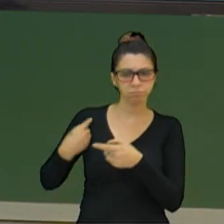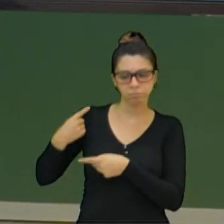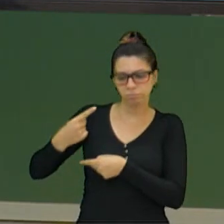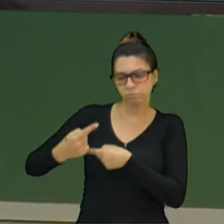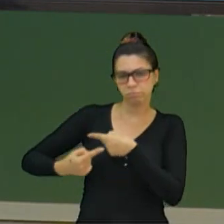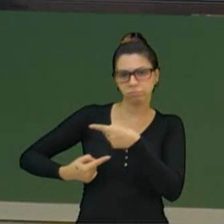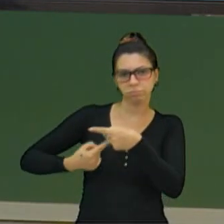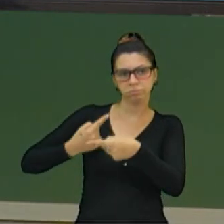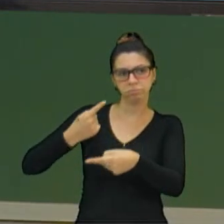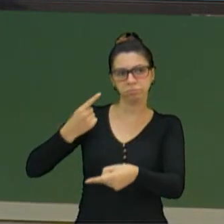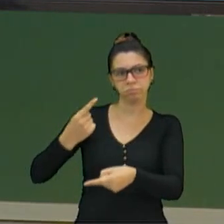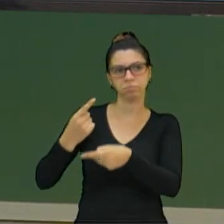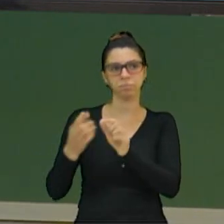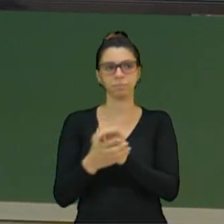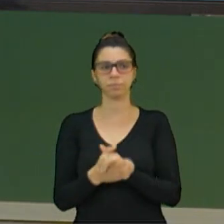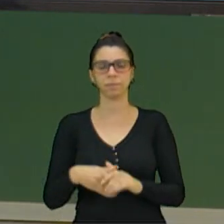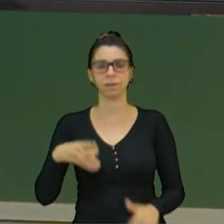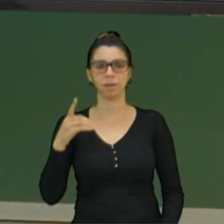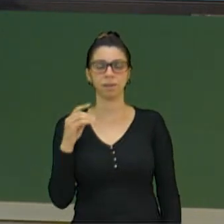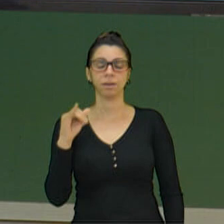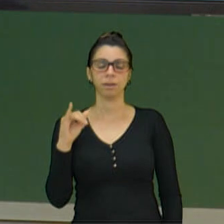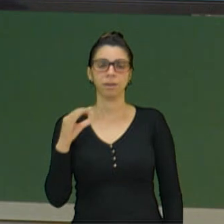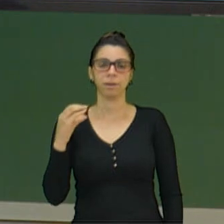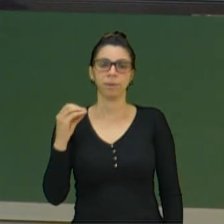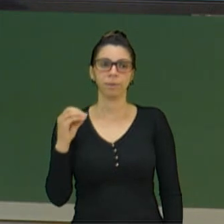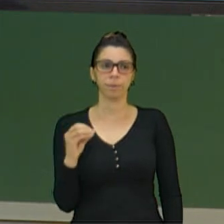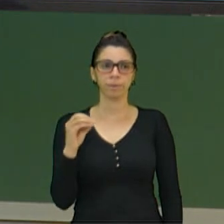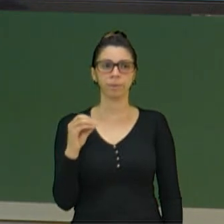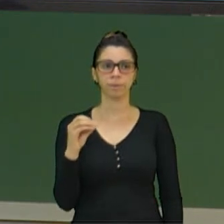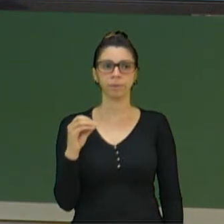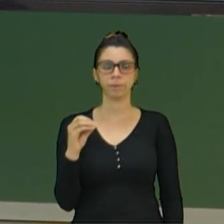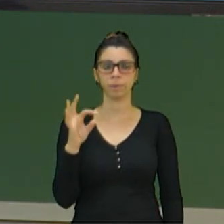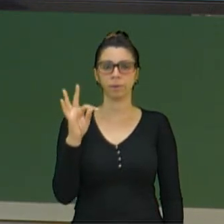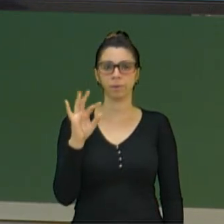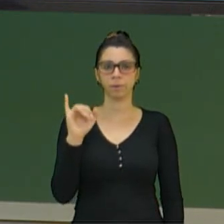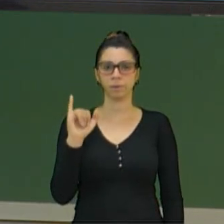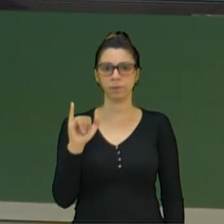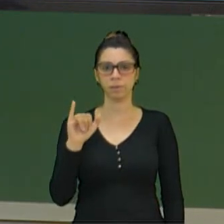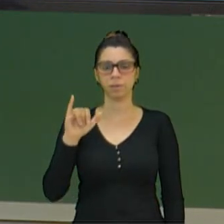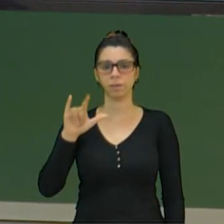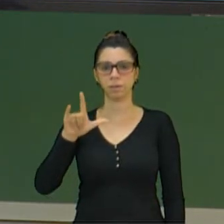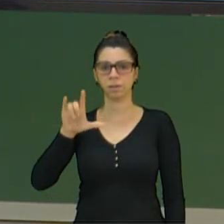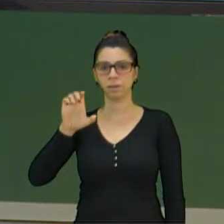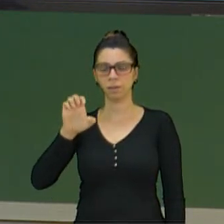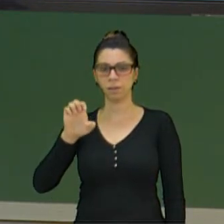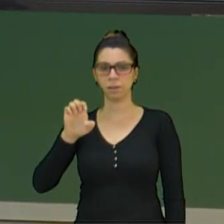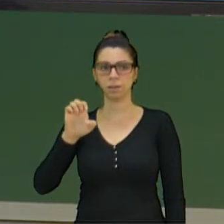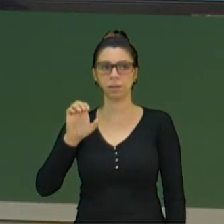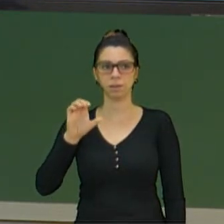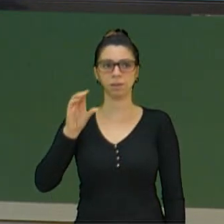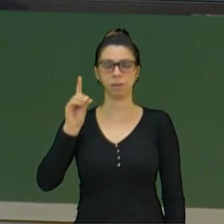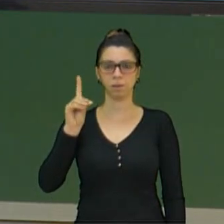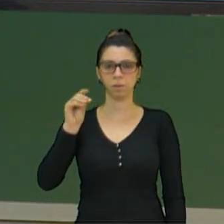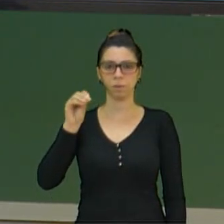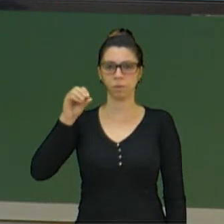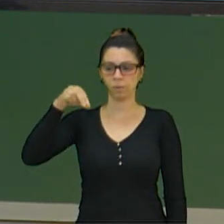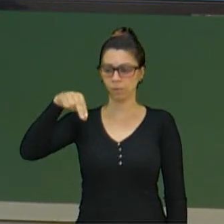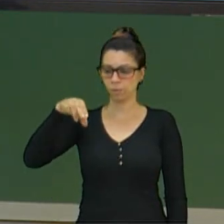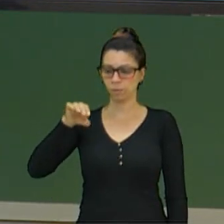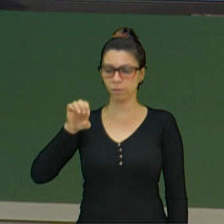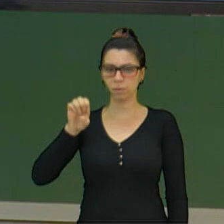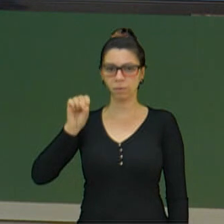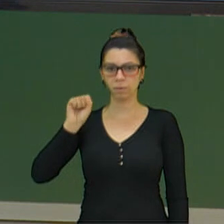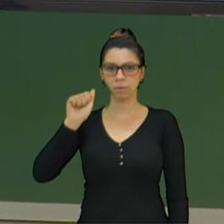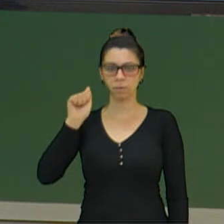com as dicotiledôneas, que são plantas do grupo de angiospermas. Quando a gente fala de evolução, sempre